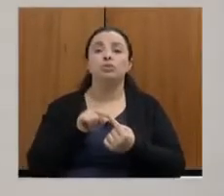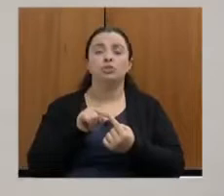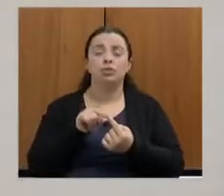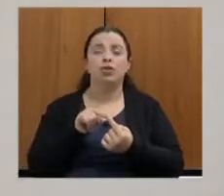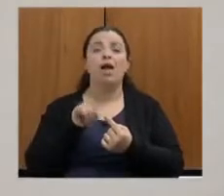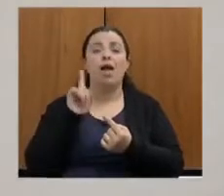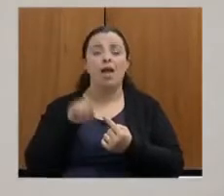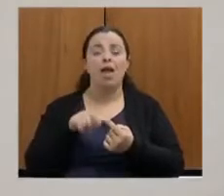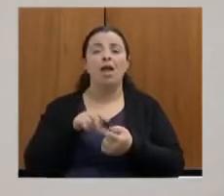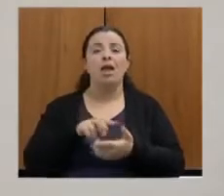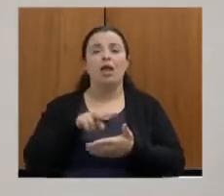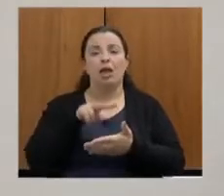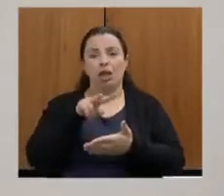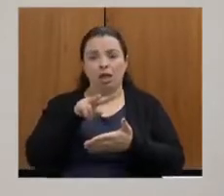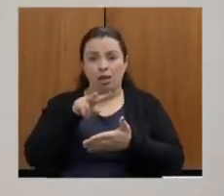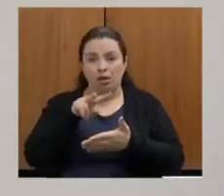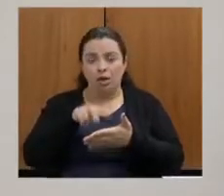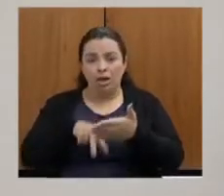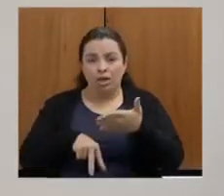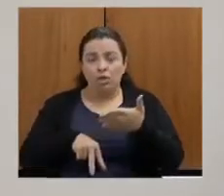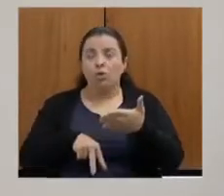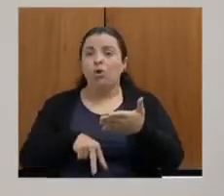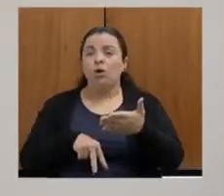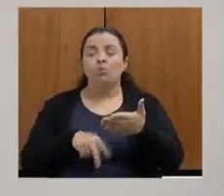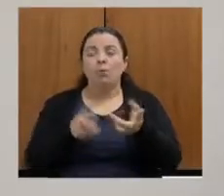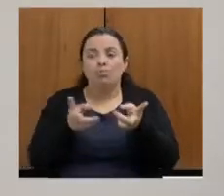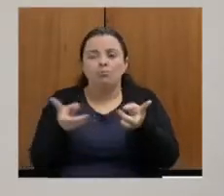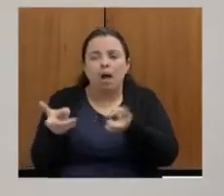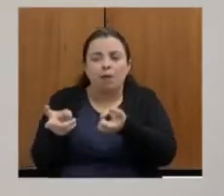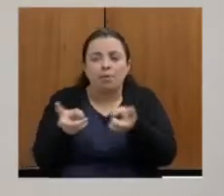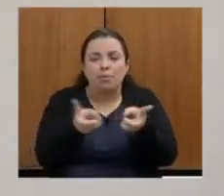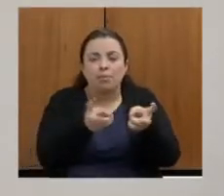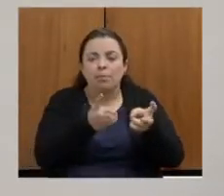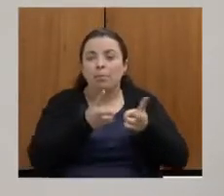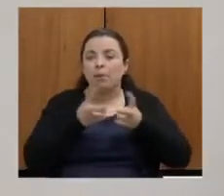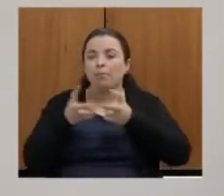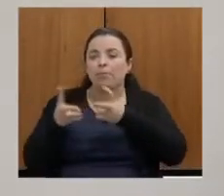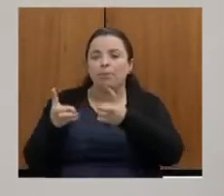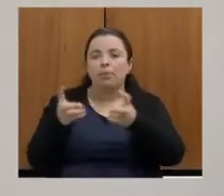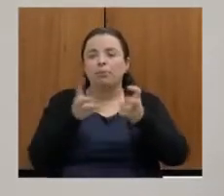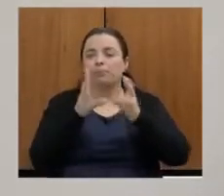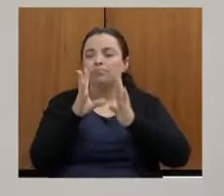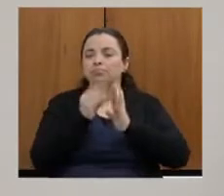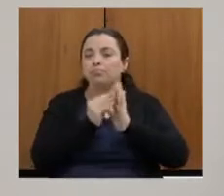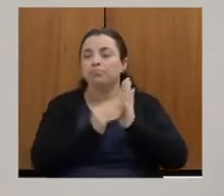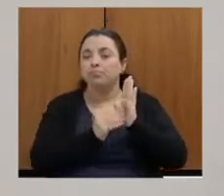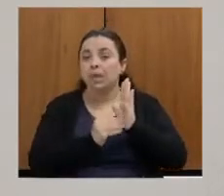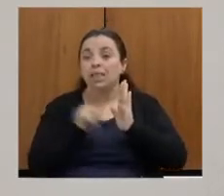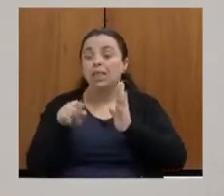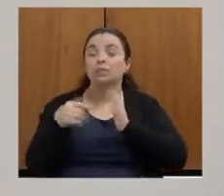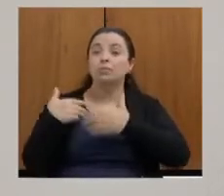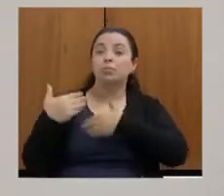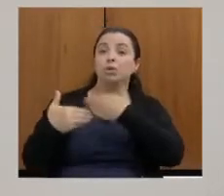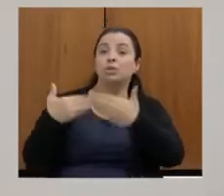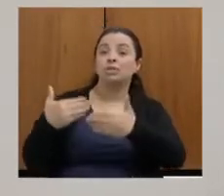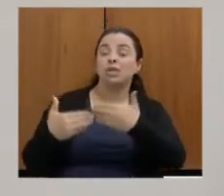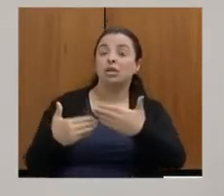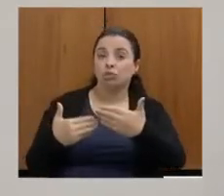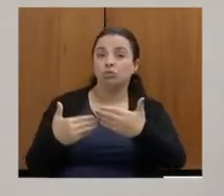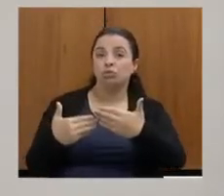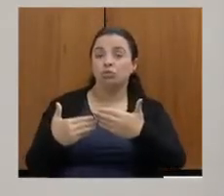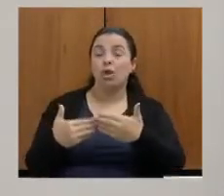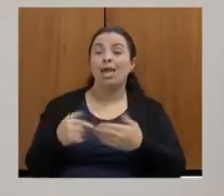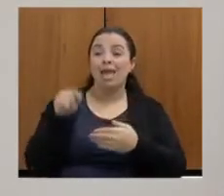leitura o mais completa de todo esse processo tem um dos atingidos e